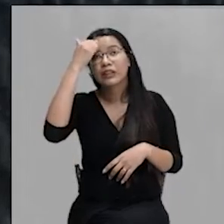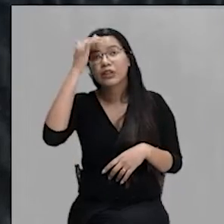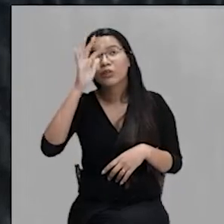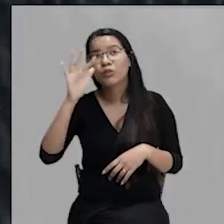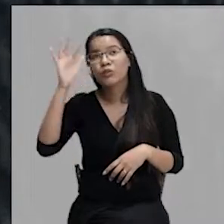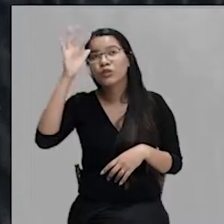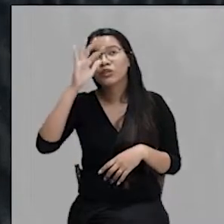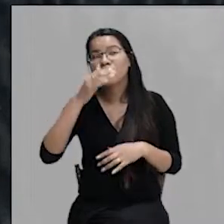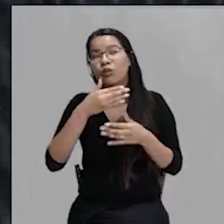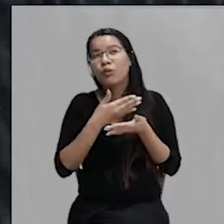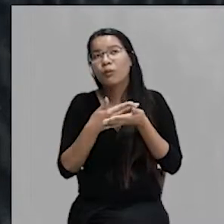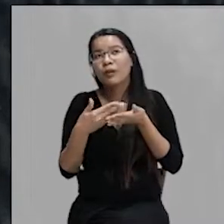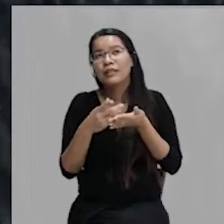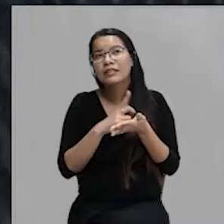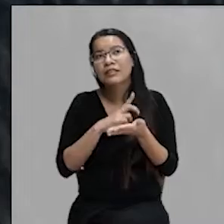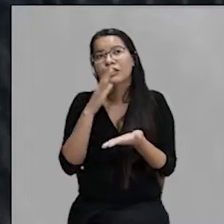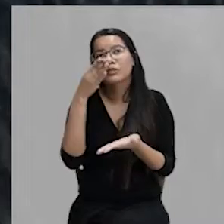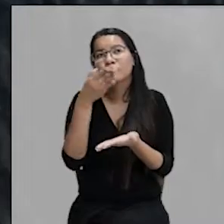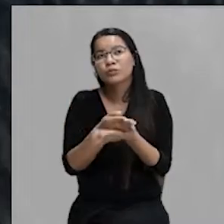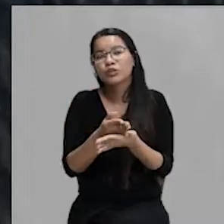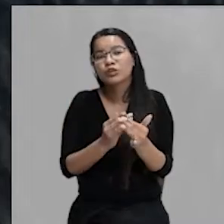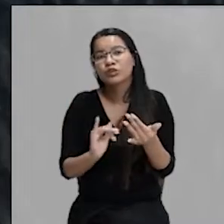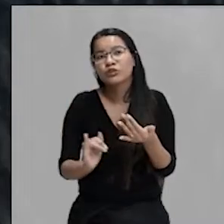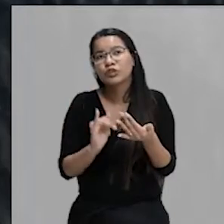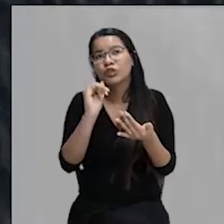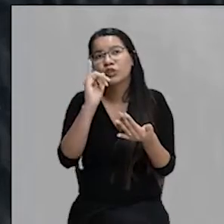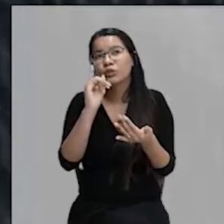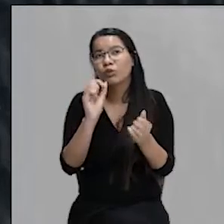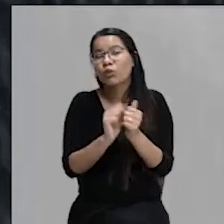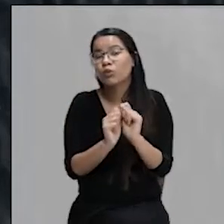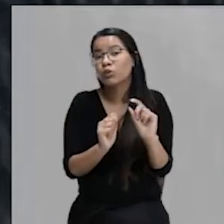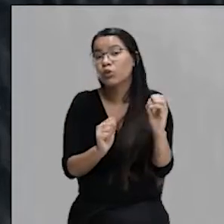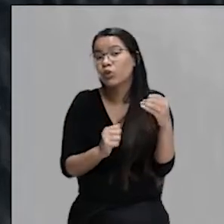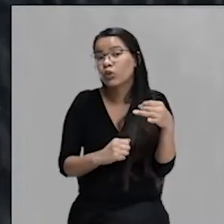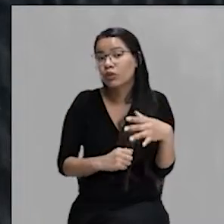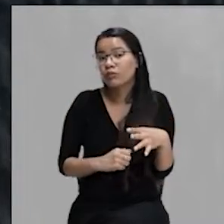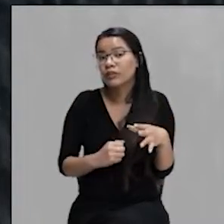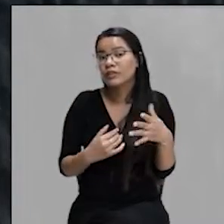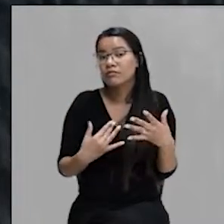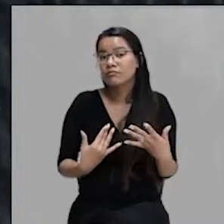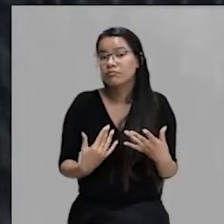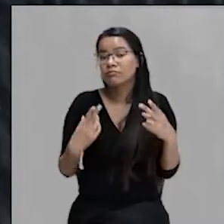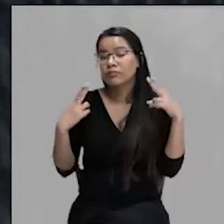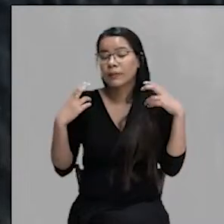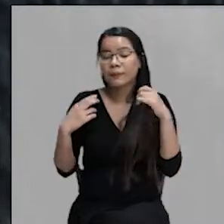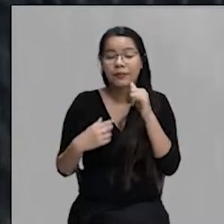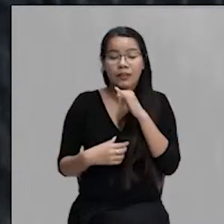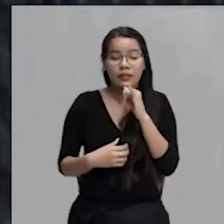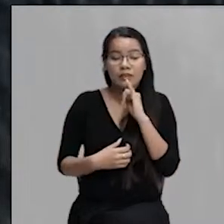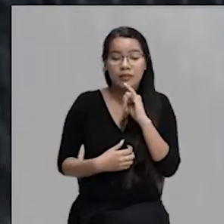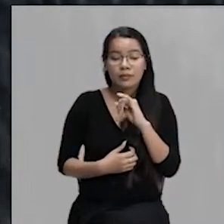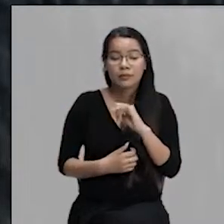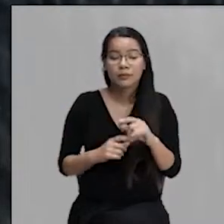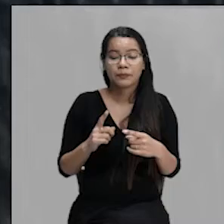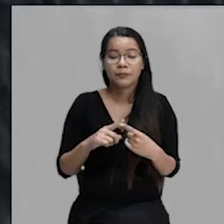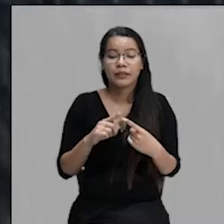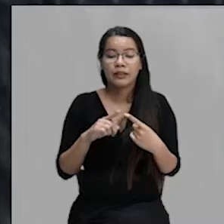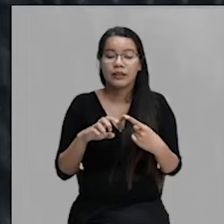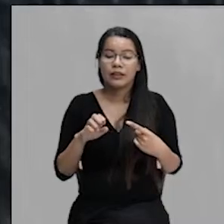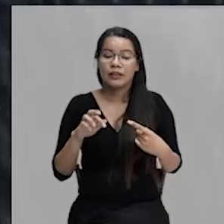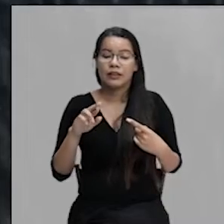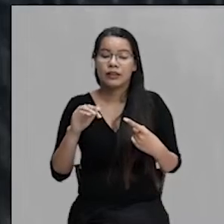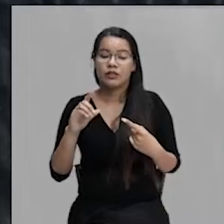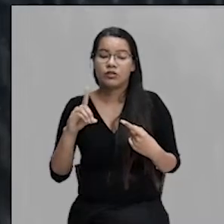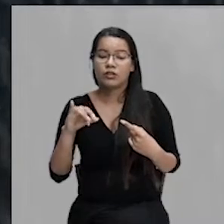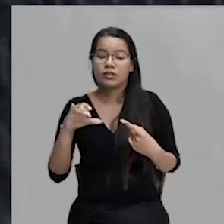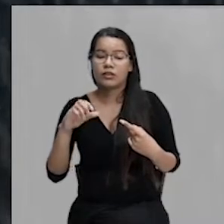importância gradativamente com novos temas, com outras questões. Por exemplo, a erradicação da pobreza